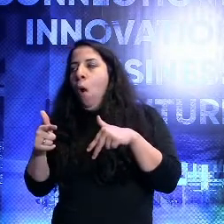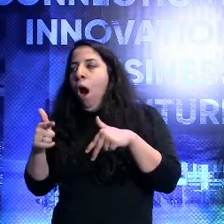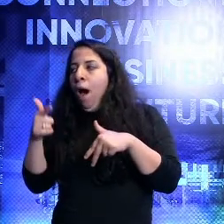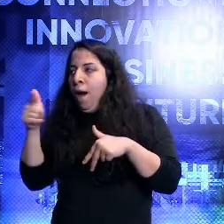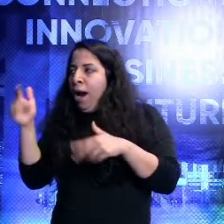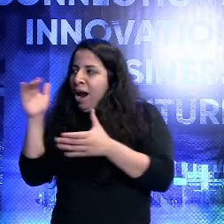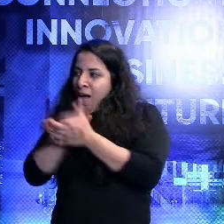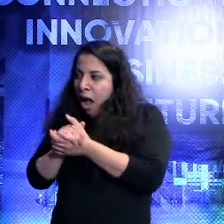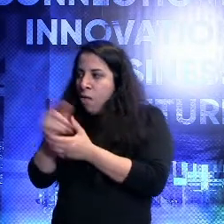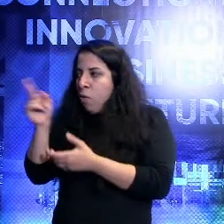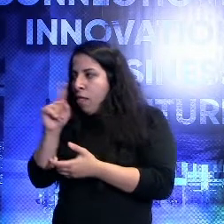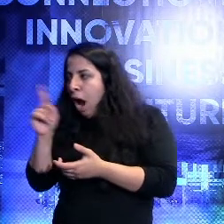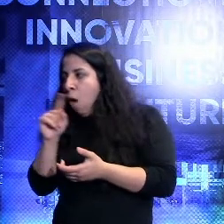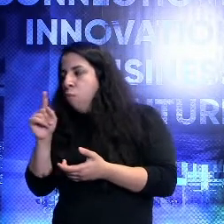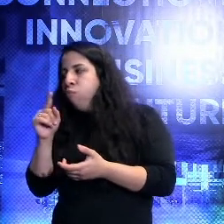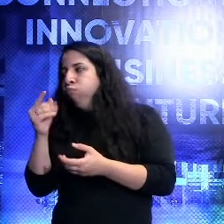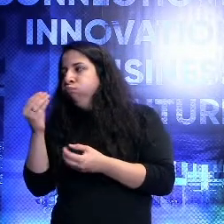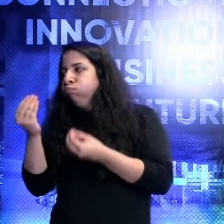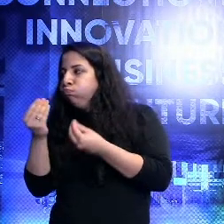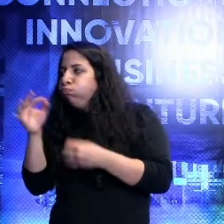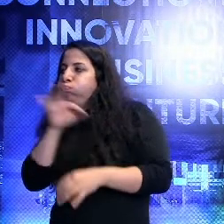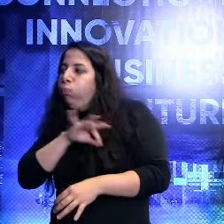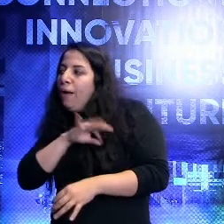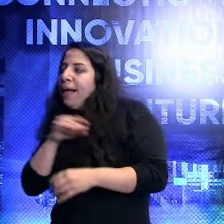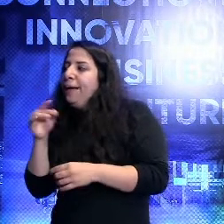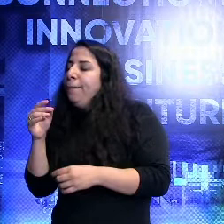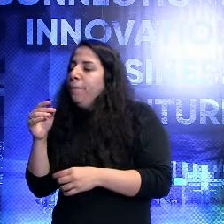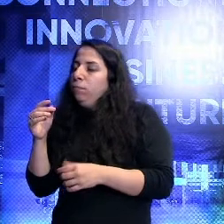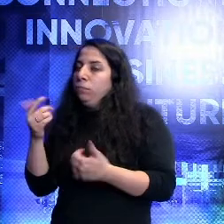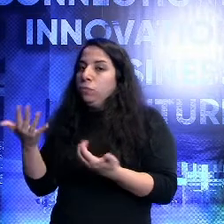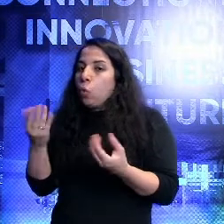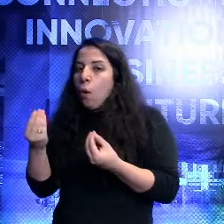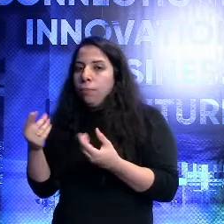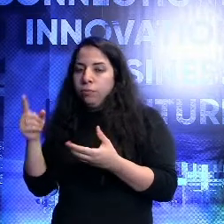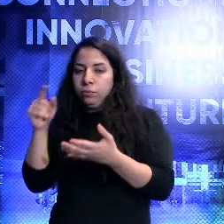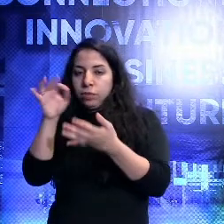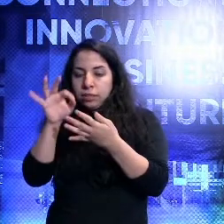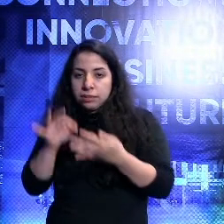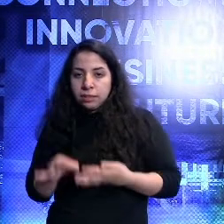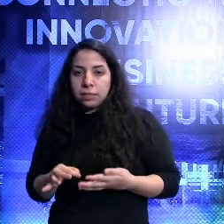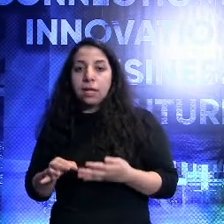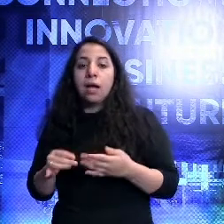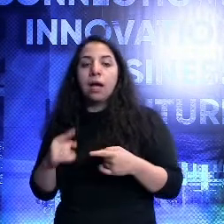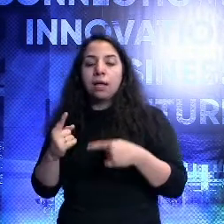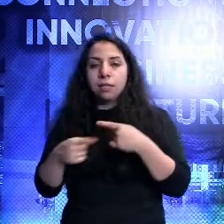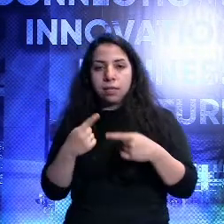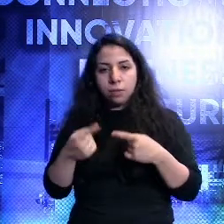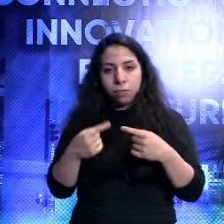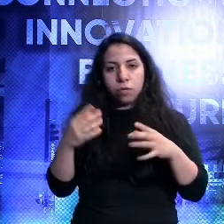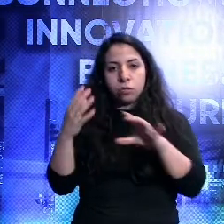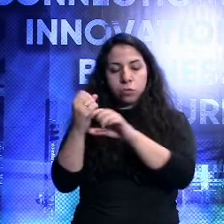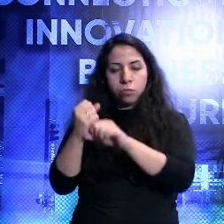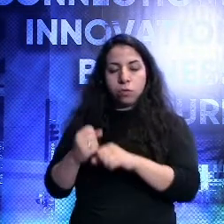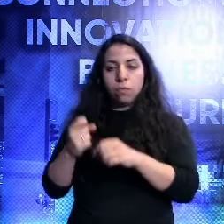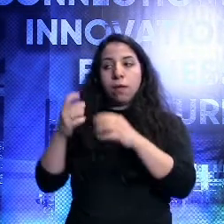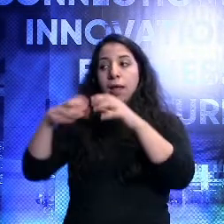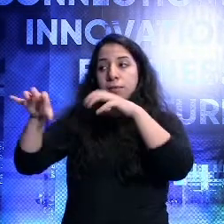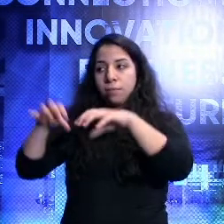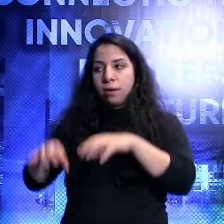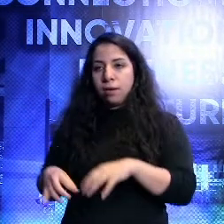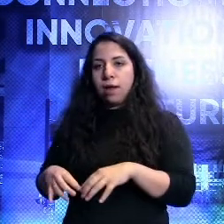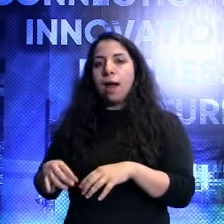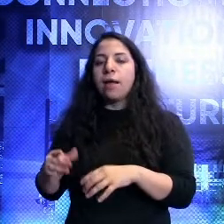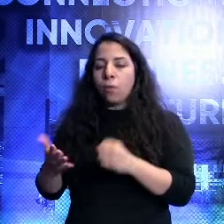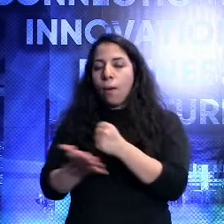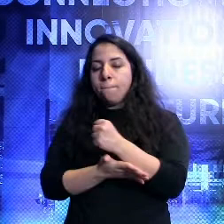meus atributos principais naquele esquema de hierarquização que eu falei para vocês. Então, eu vou segmentar as minhas bases de usuários, os meus